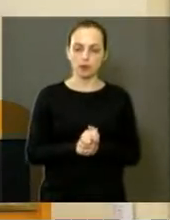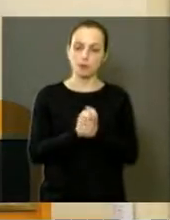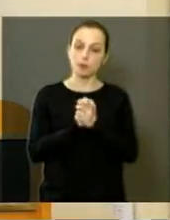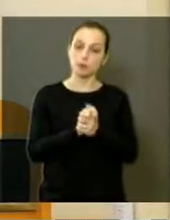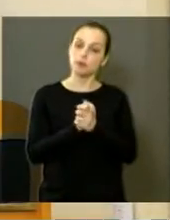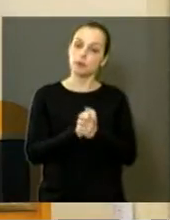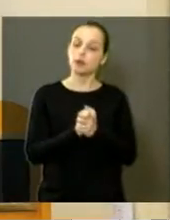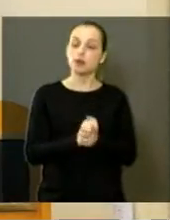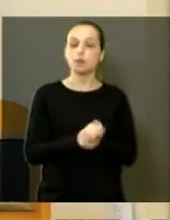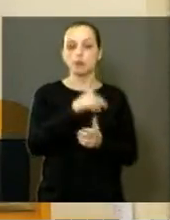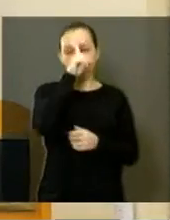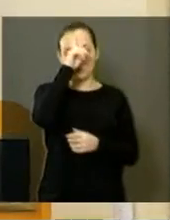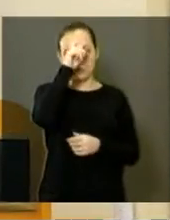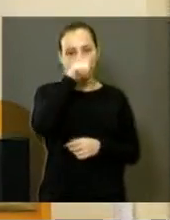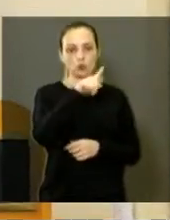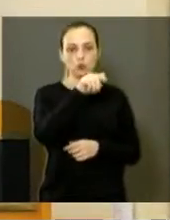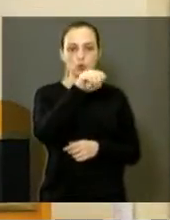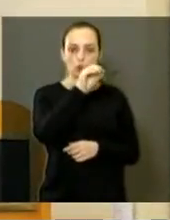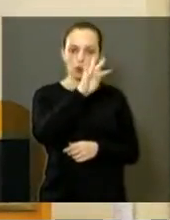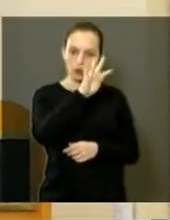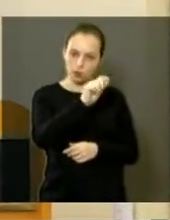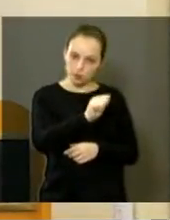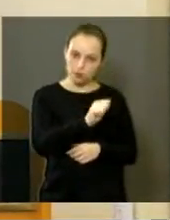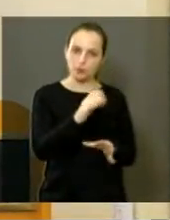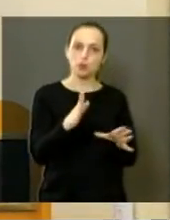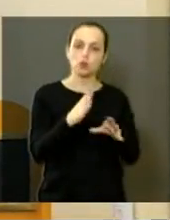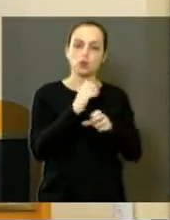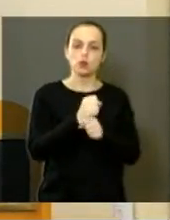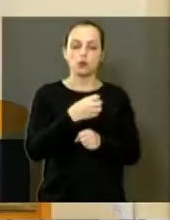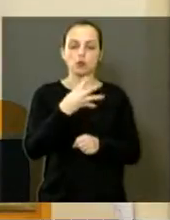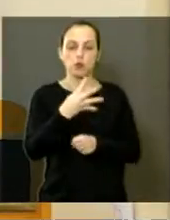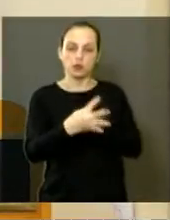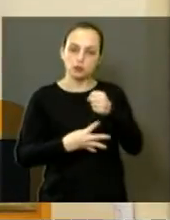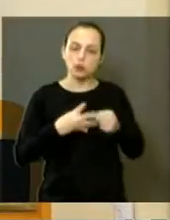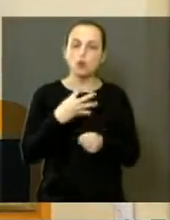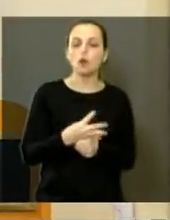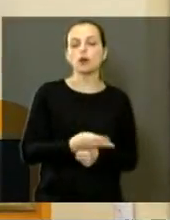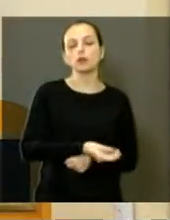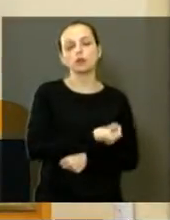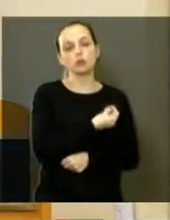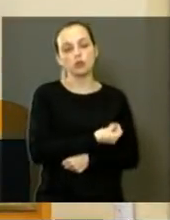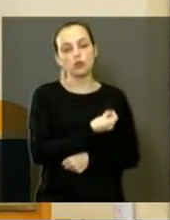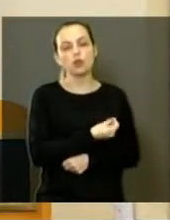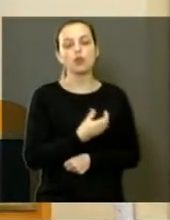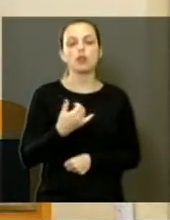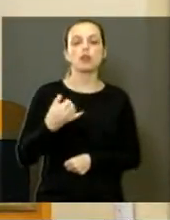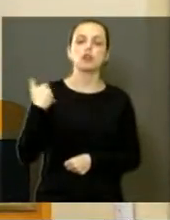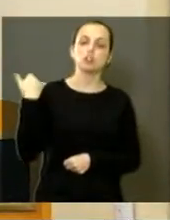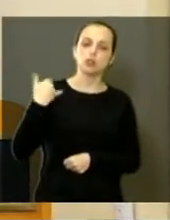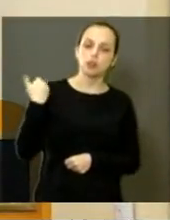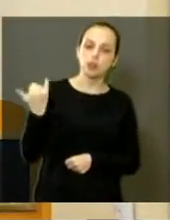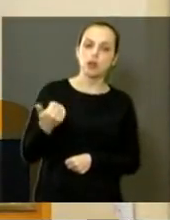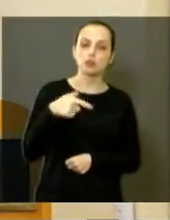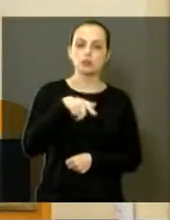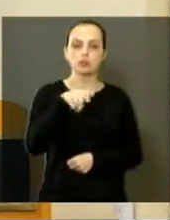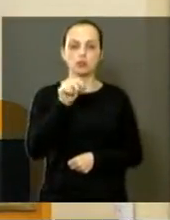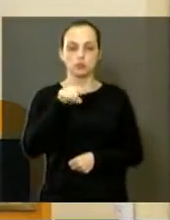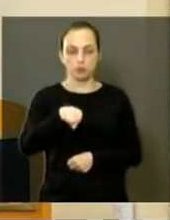Parabenizar a maternidade Gota de Leite, que completou aí 4 anos de existência, com